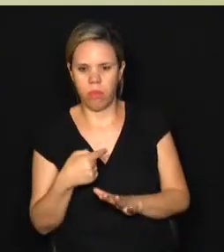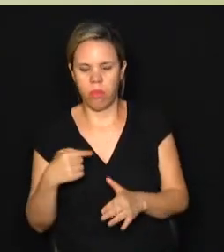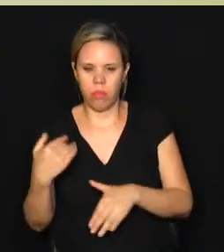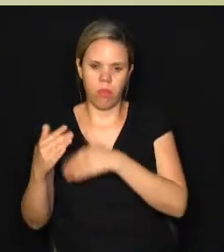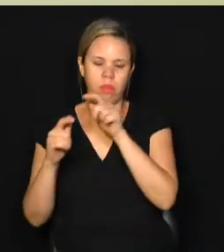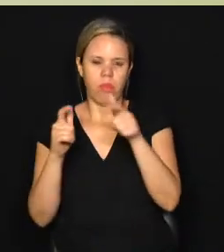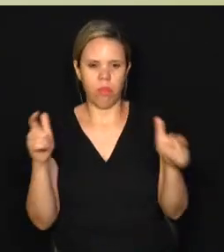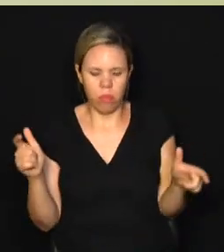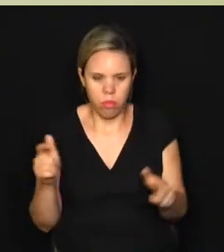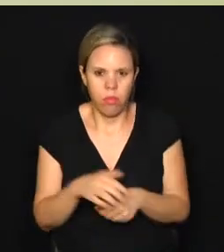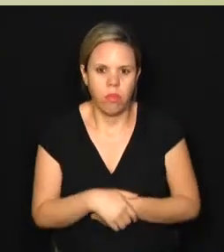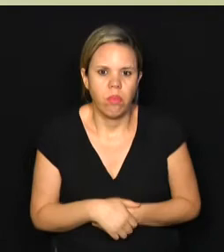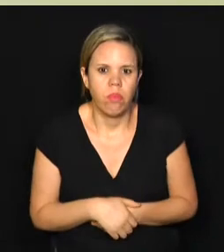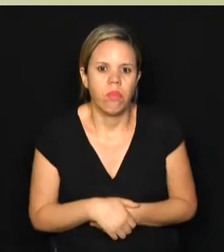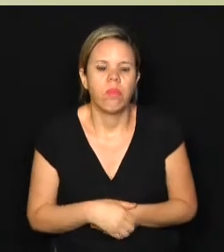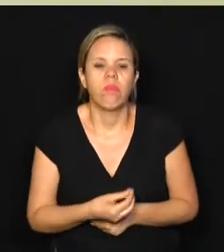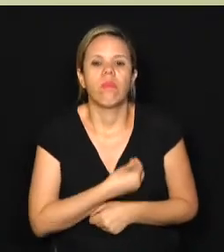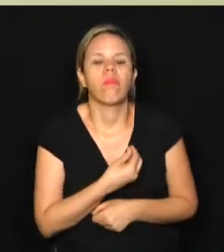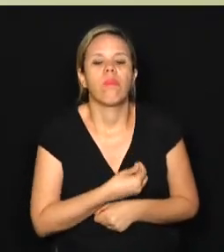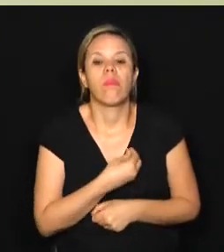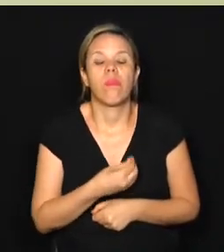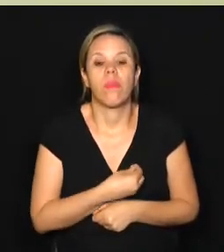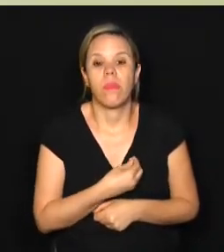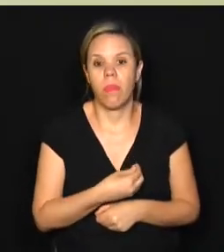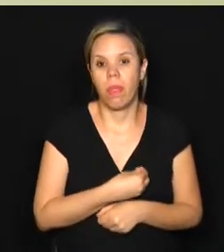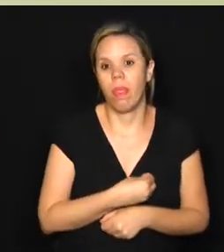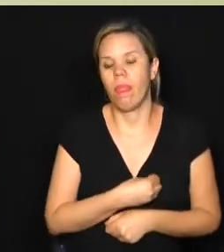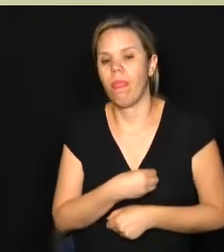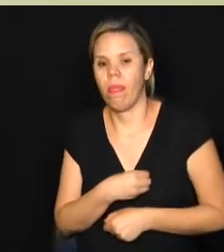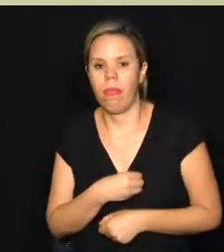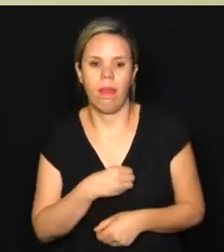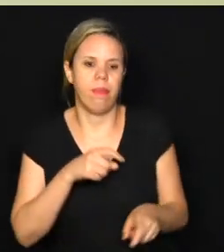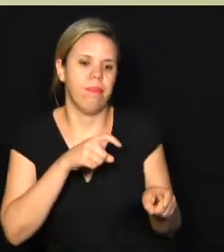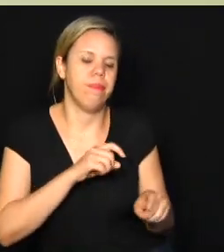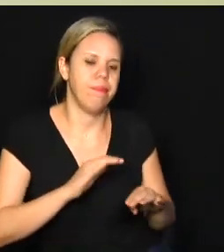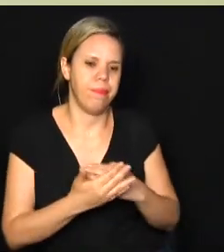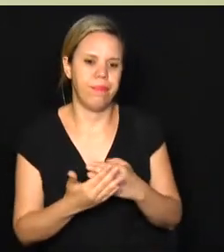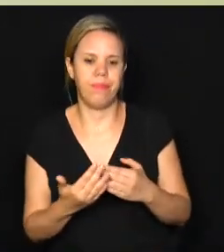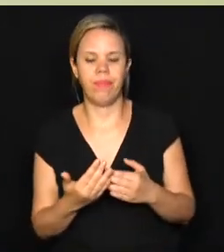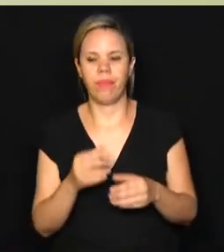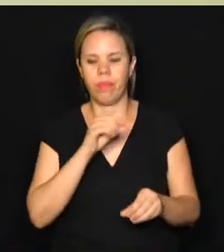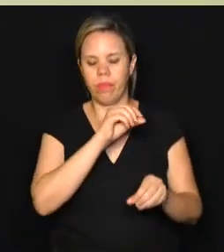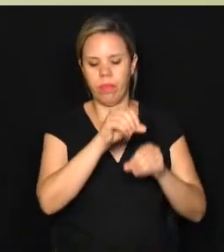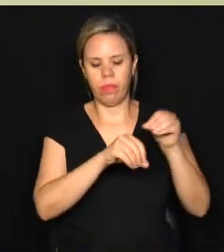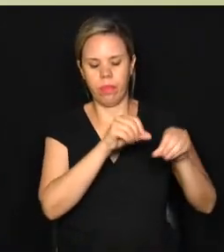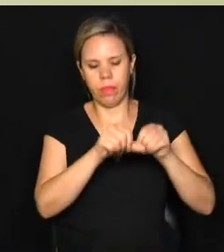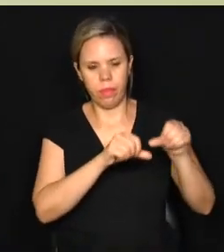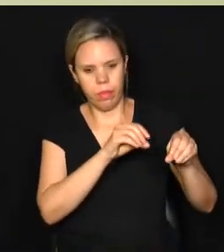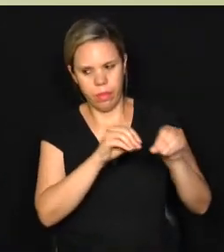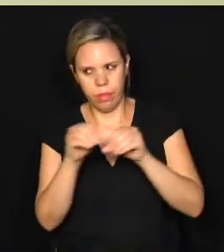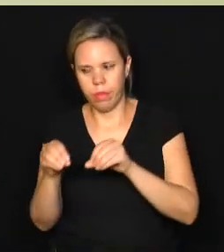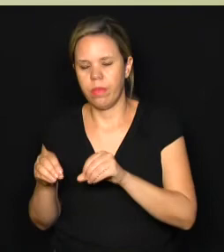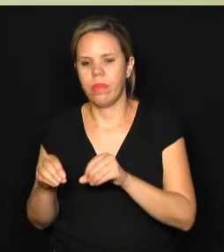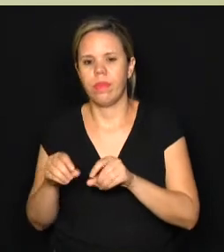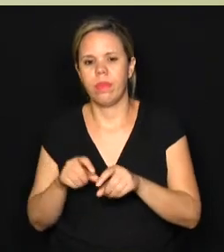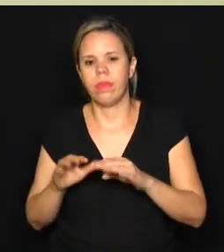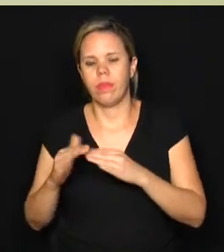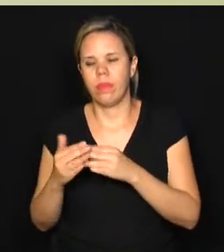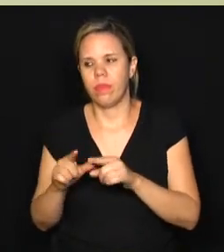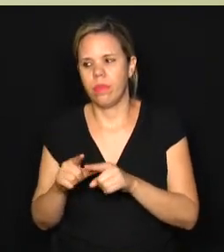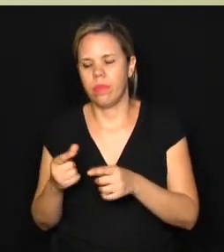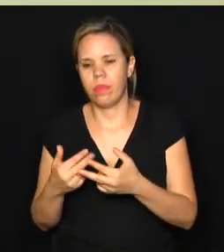avanço para a vida da urbanização, né, para a vida selvagem, ele gera inúmeras consequências,